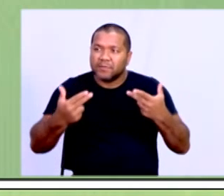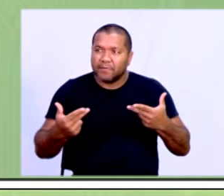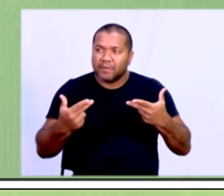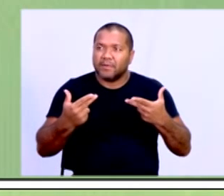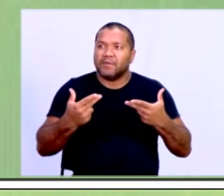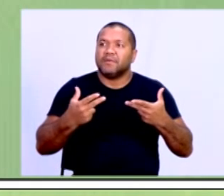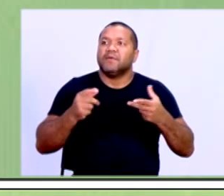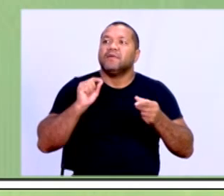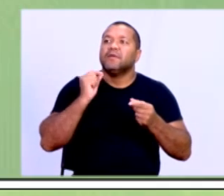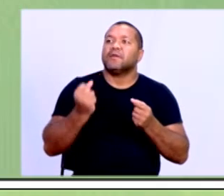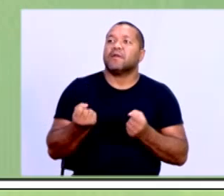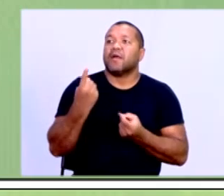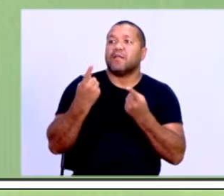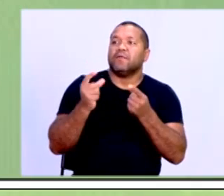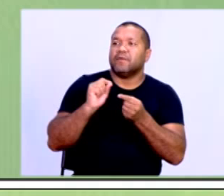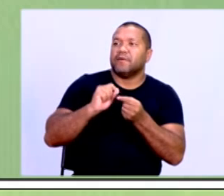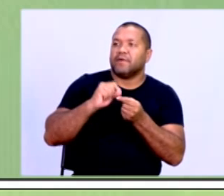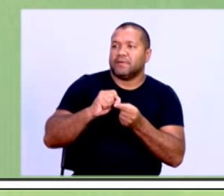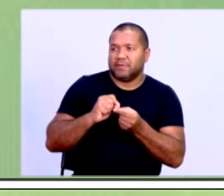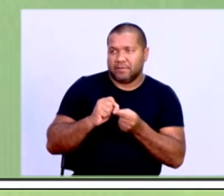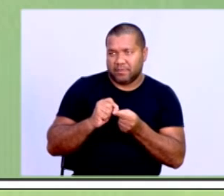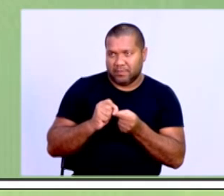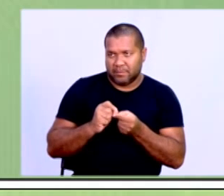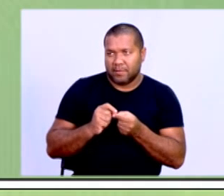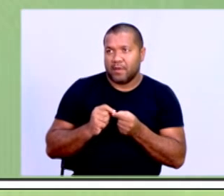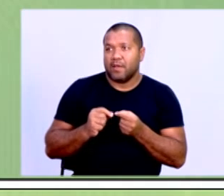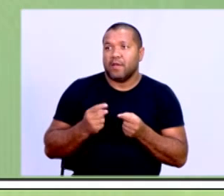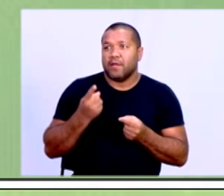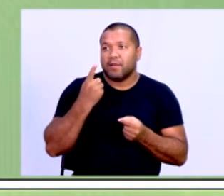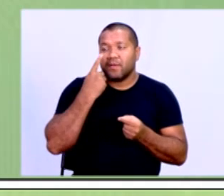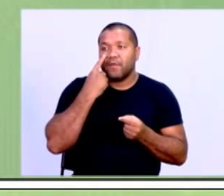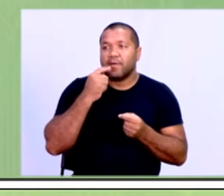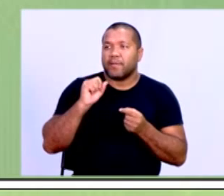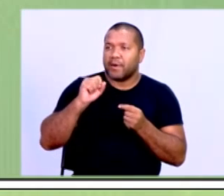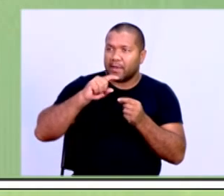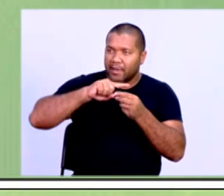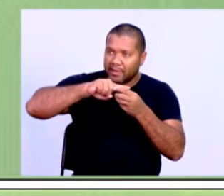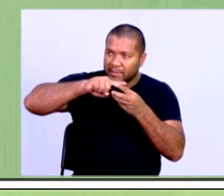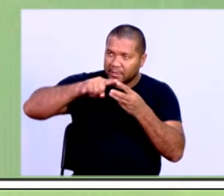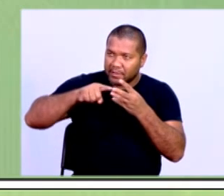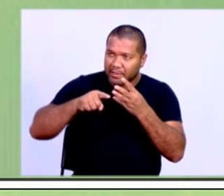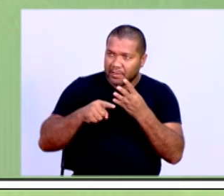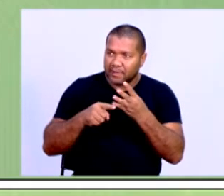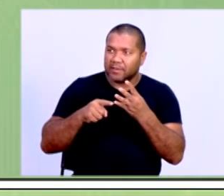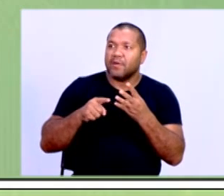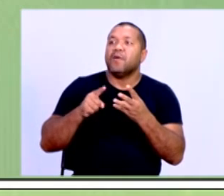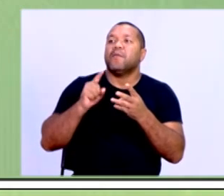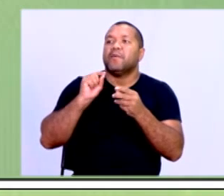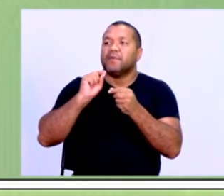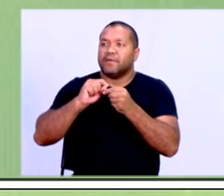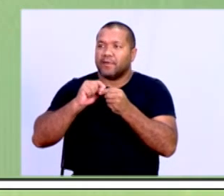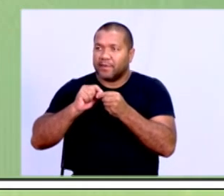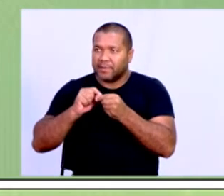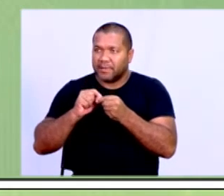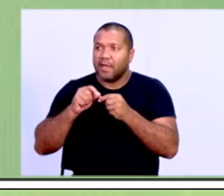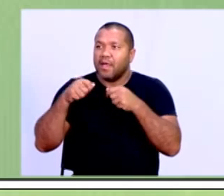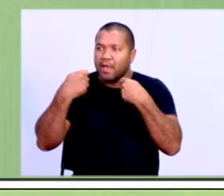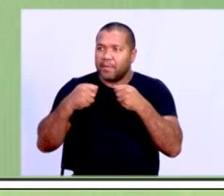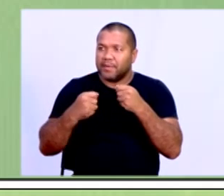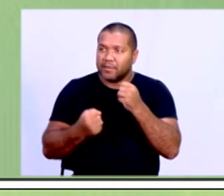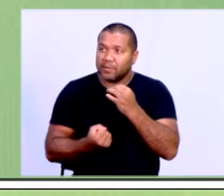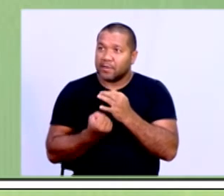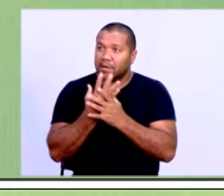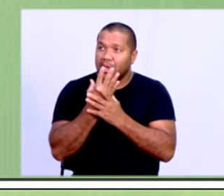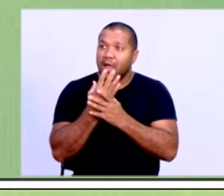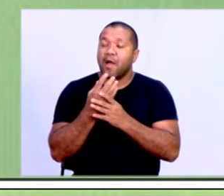ações do meu objeto. Para que essas ações sejam executadas, eu preciso criar